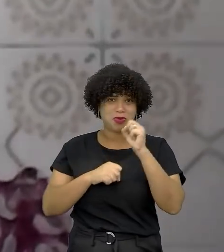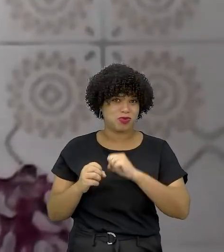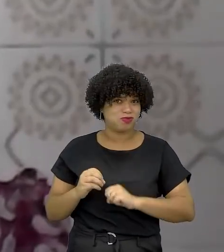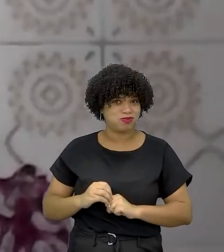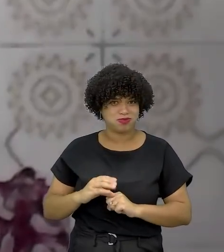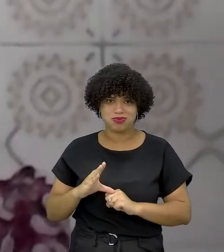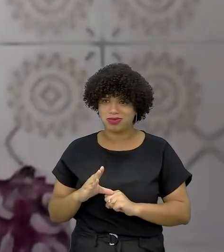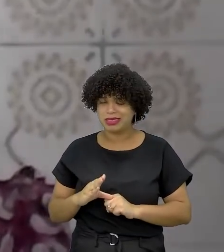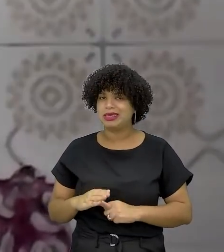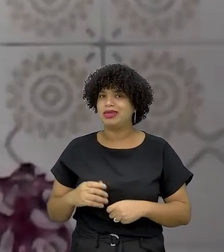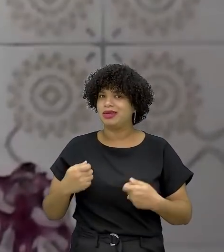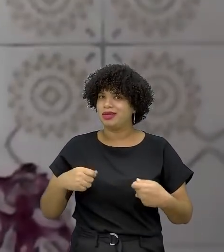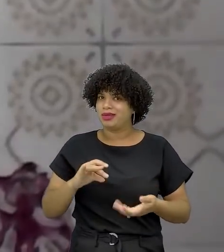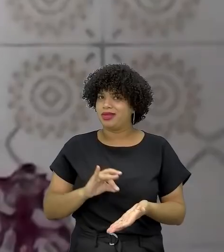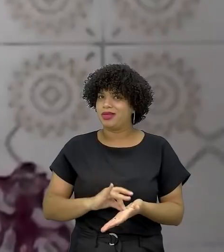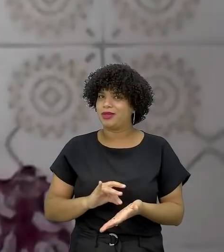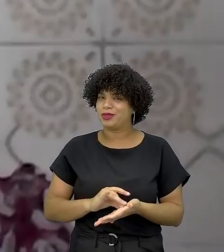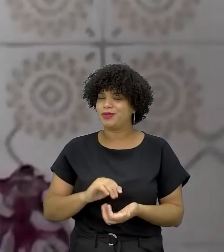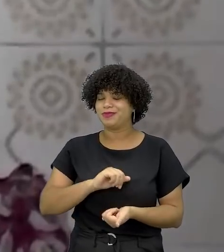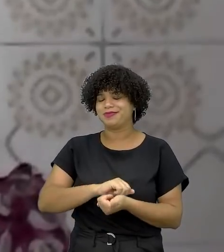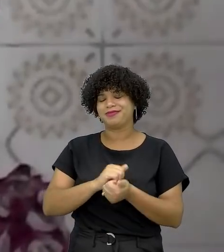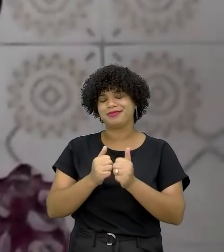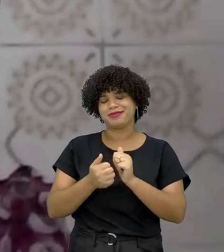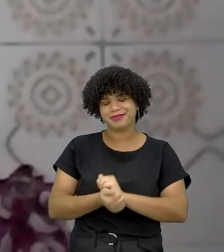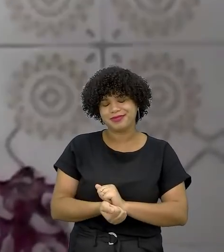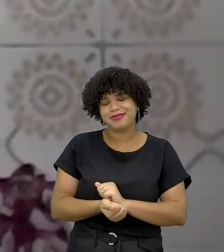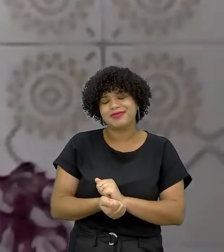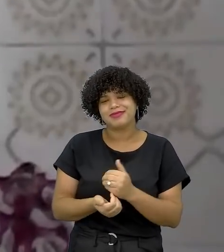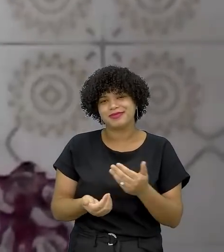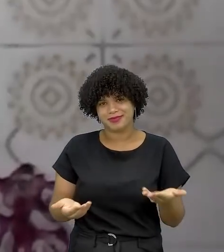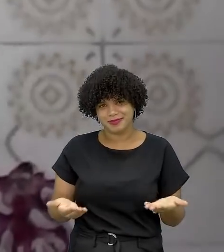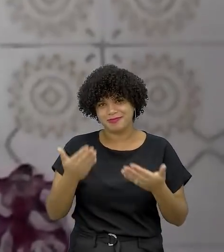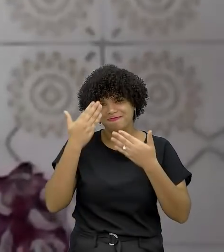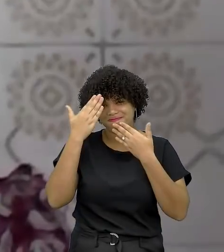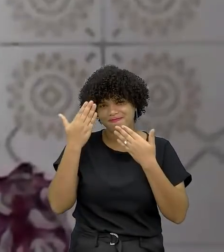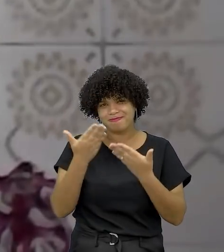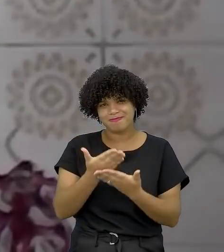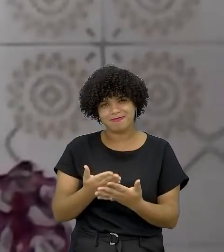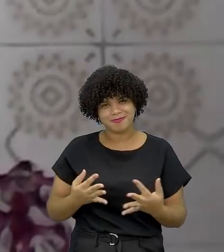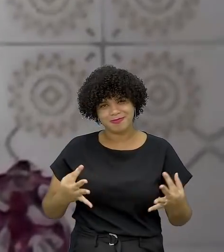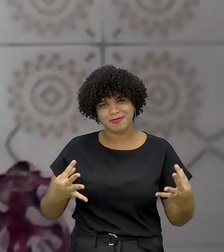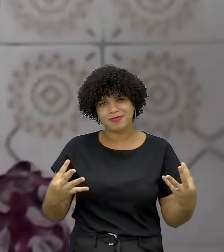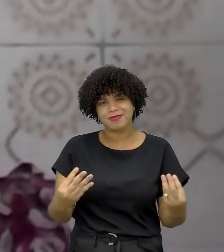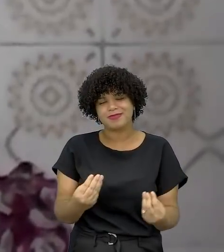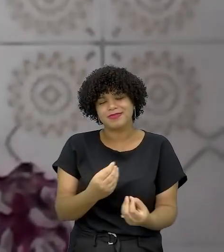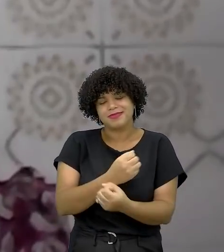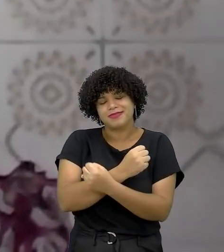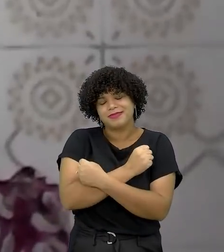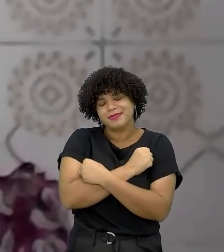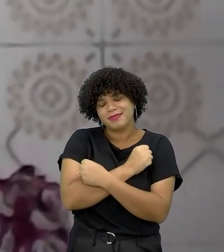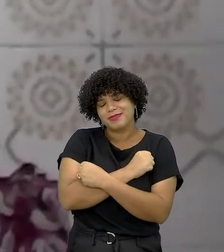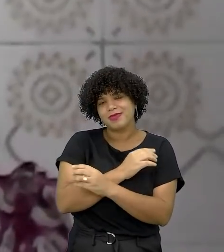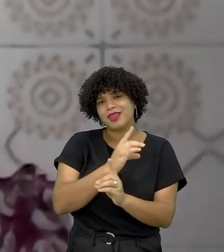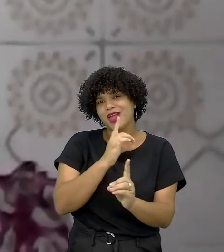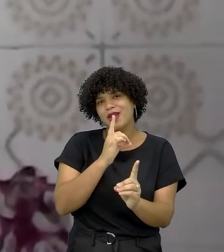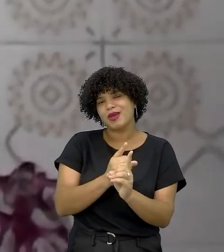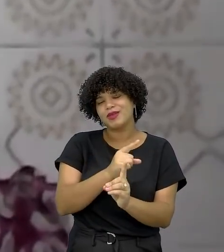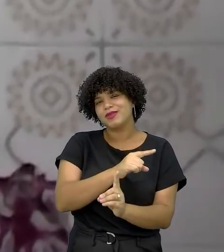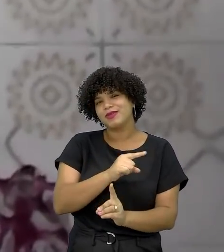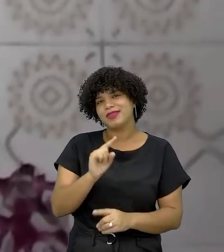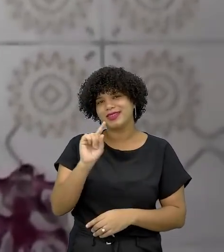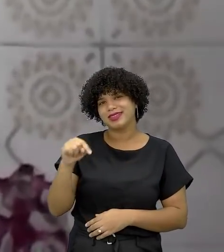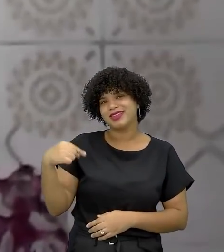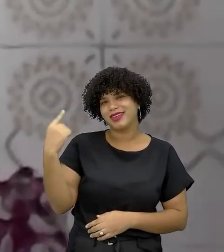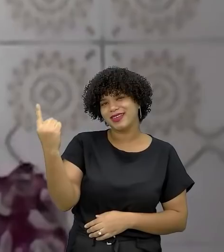nos reinventamos muito. Então, fica aí o meu abraço, me despeço e até a próxima. Nós